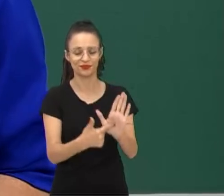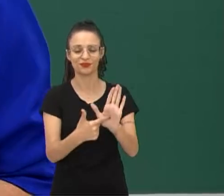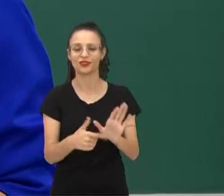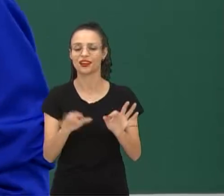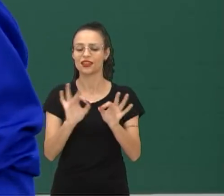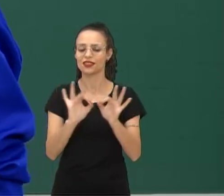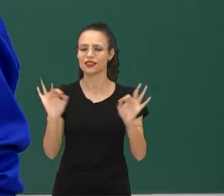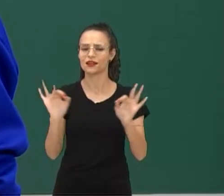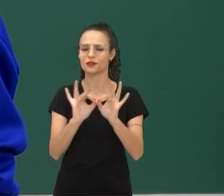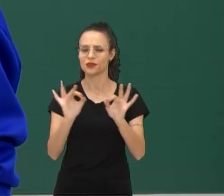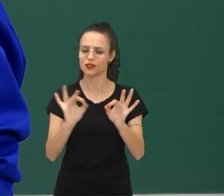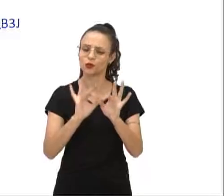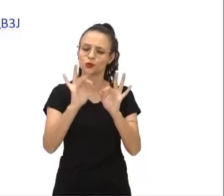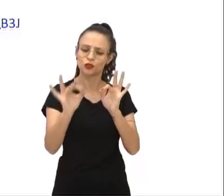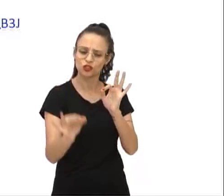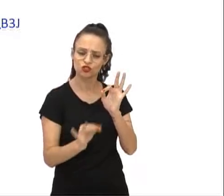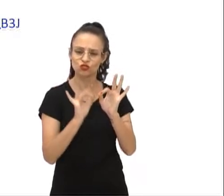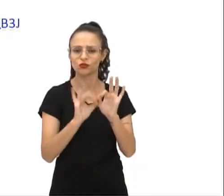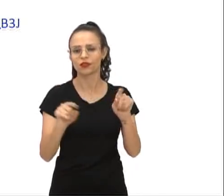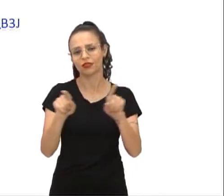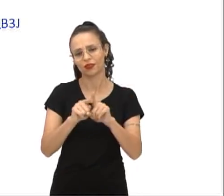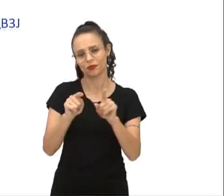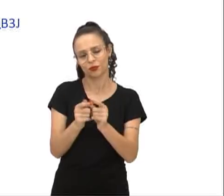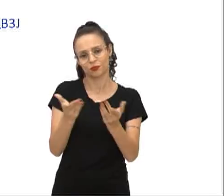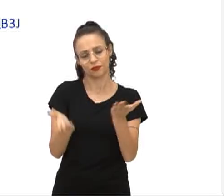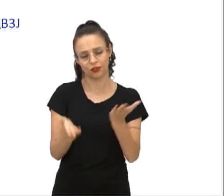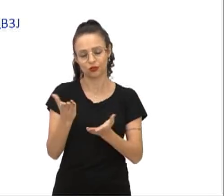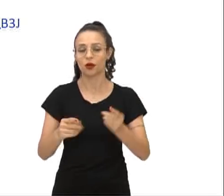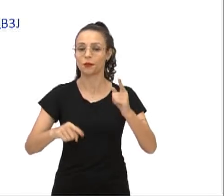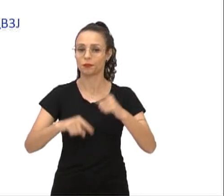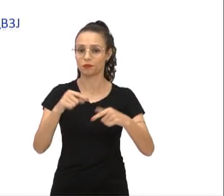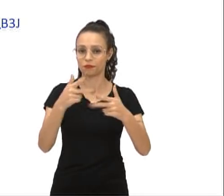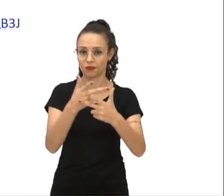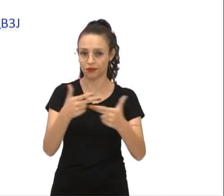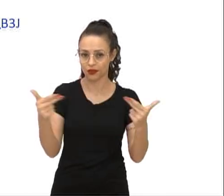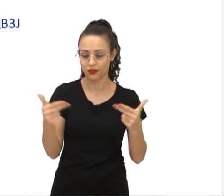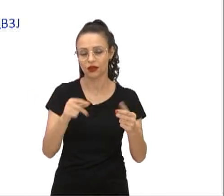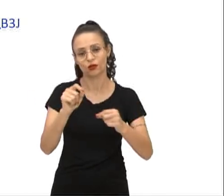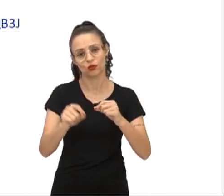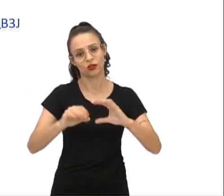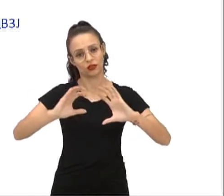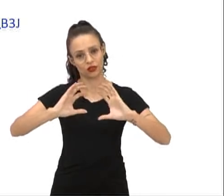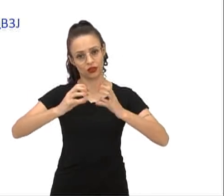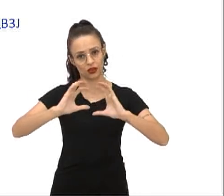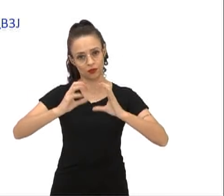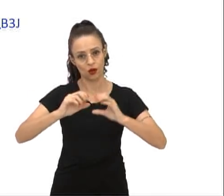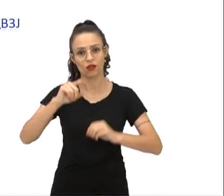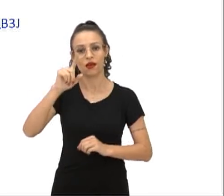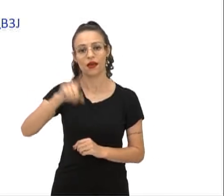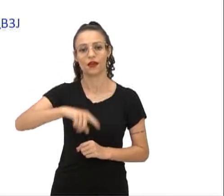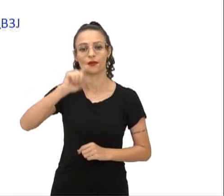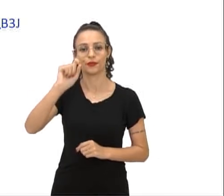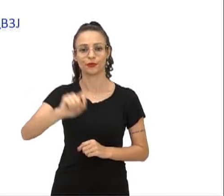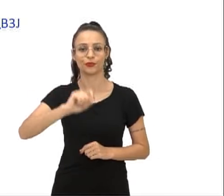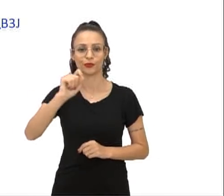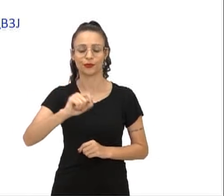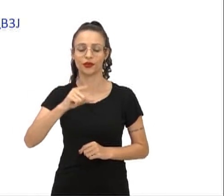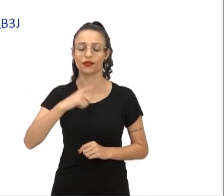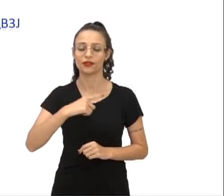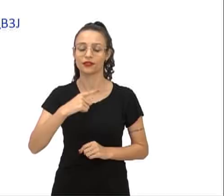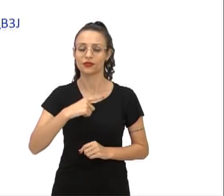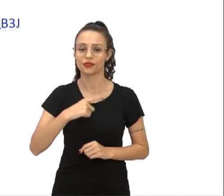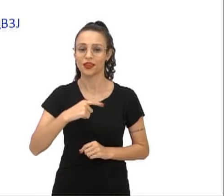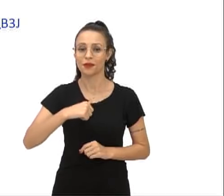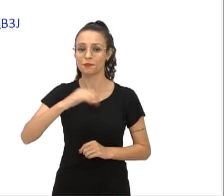tamanho e do peso da bola. Então, olha lá. Esses materiais, né, que é feita a bola atualmente, eles aumentam